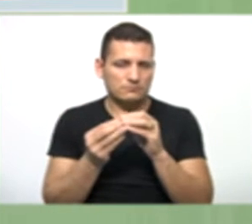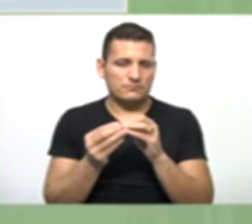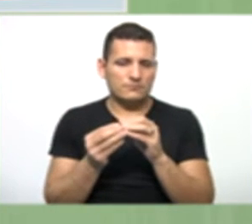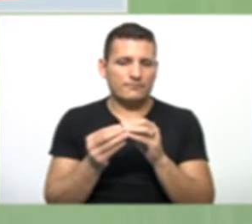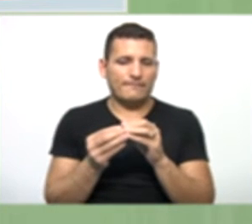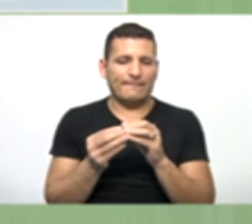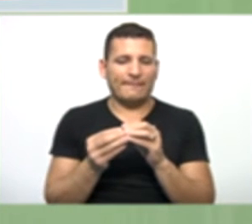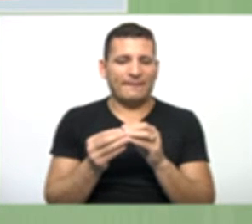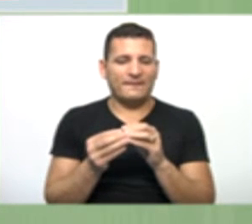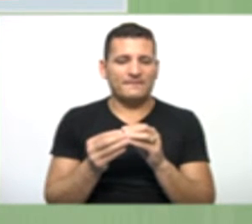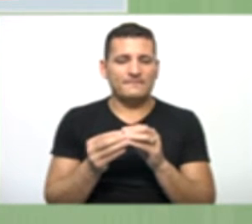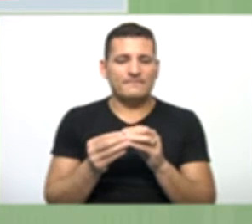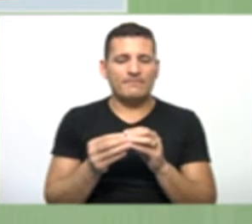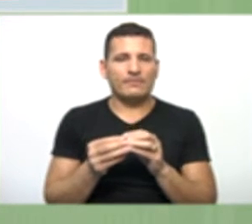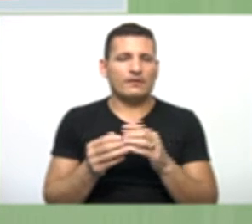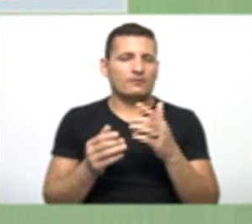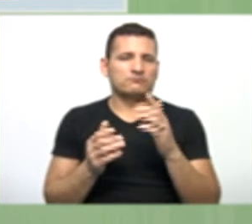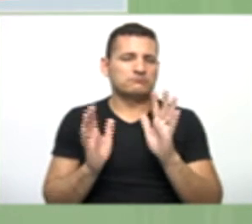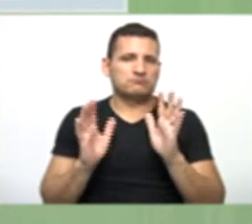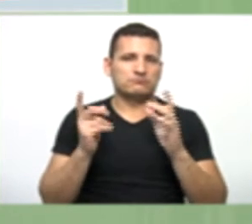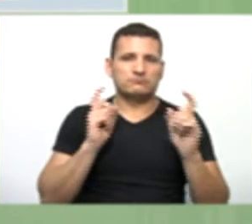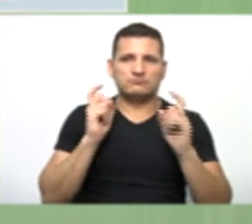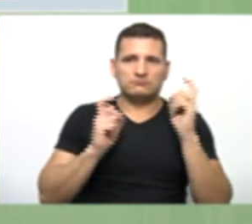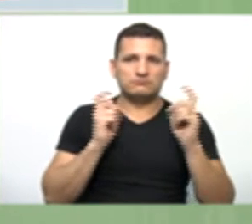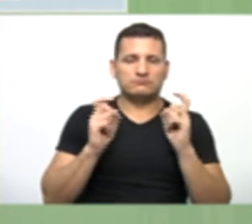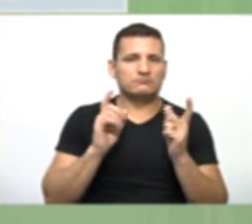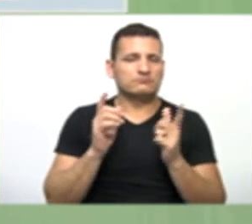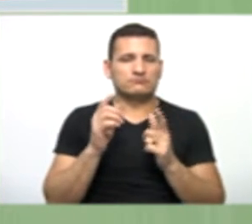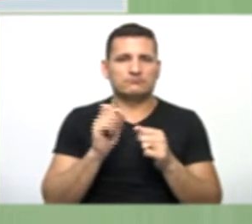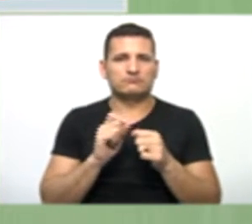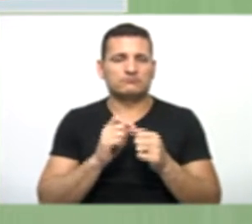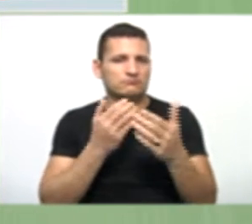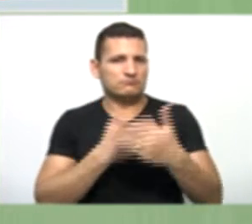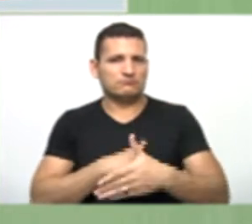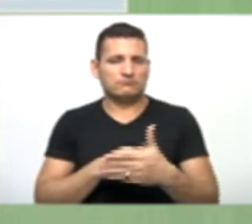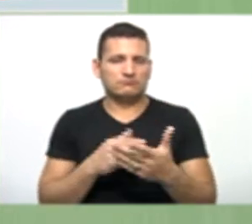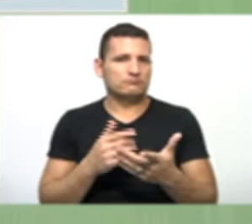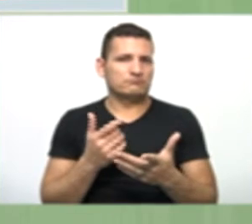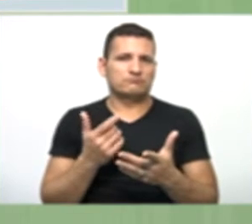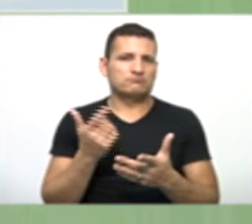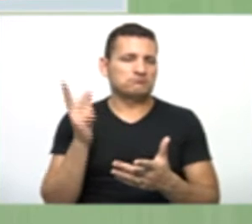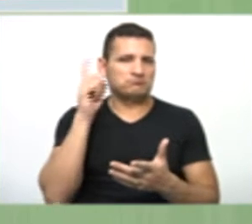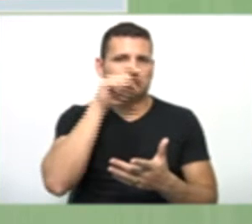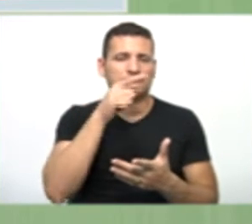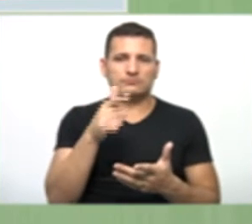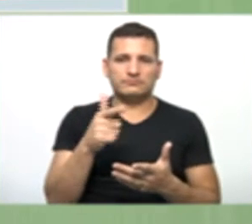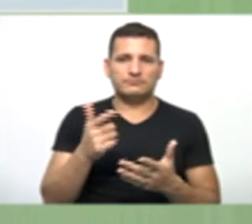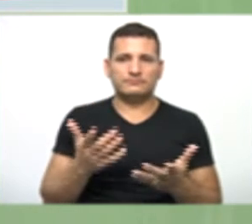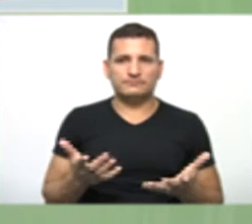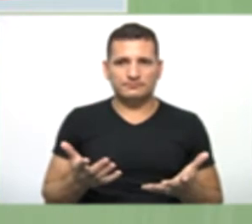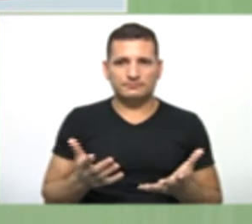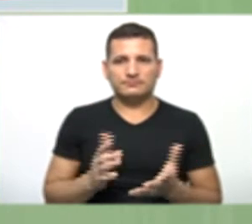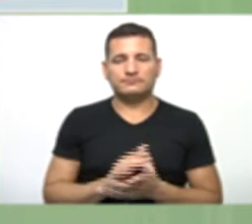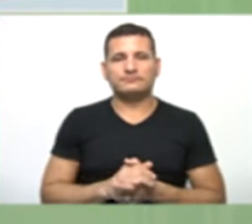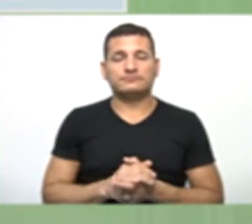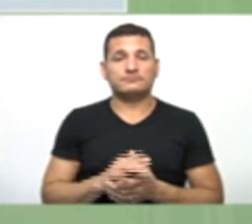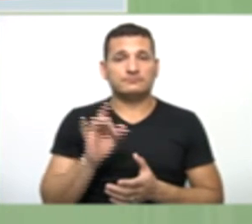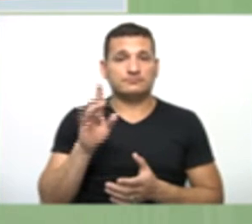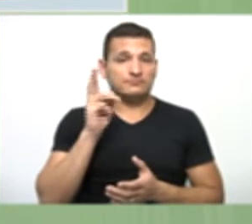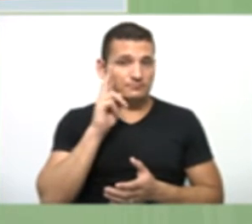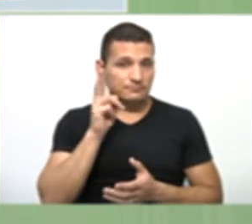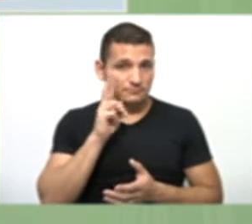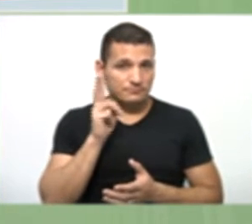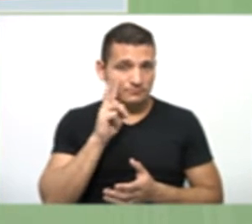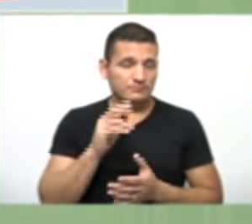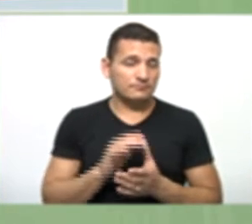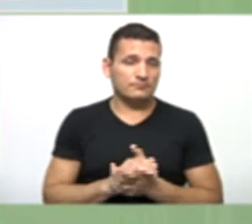equações numa só. Não tem essa preocupação na hora de resolver os exercícios. Não tem nada difícil. Exatamente. Então, lembrando que a gente não vai realizar